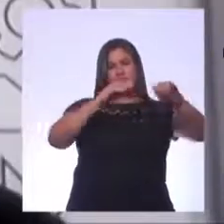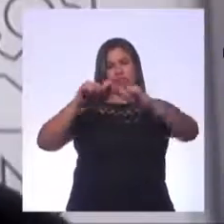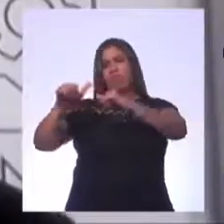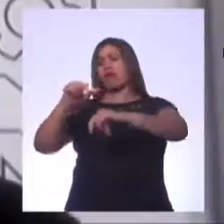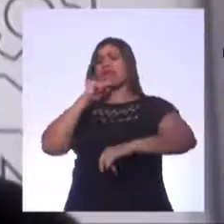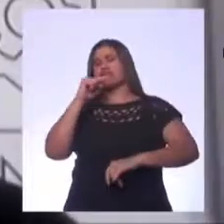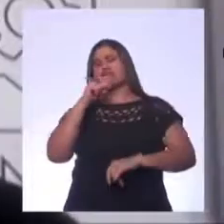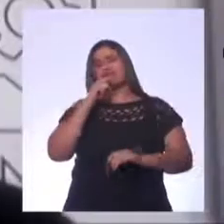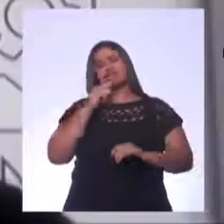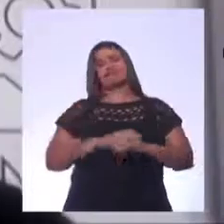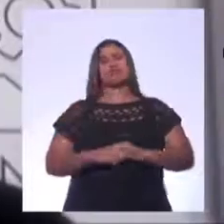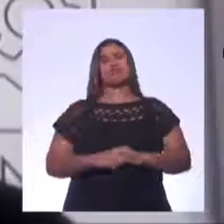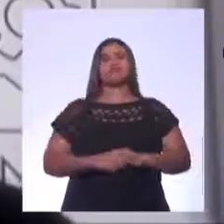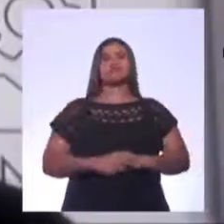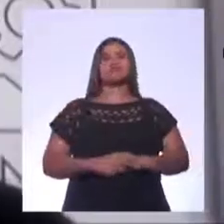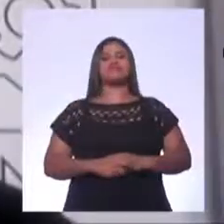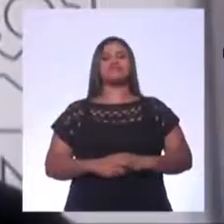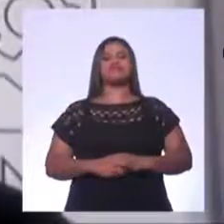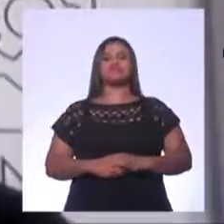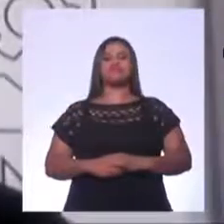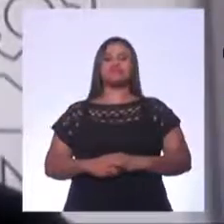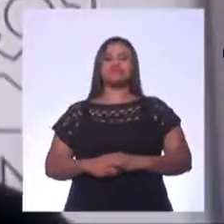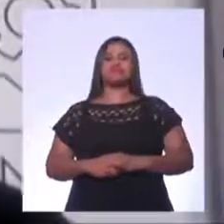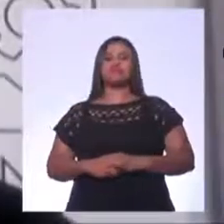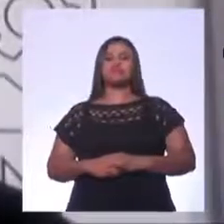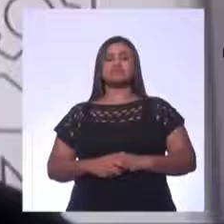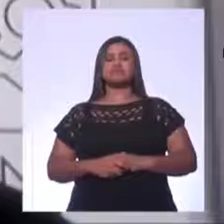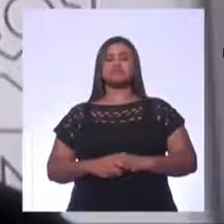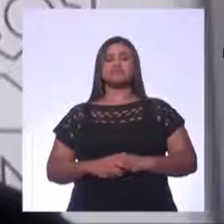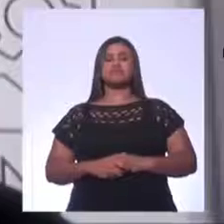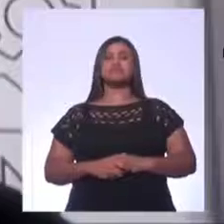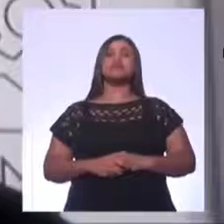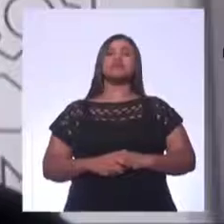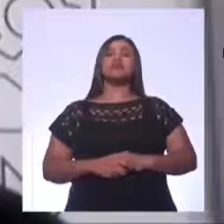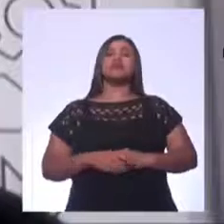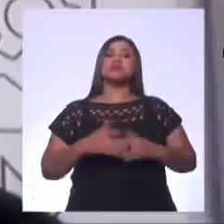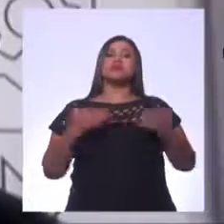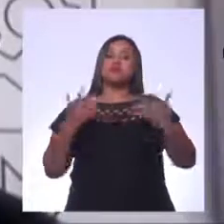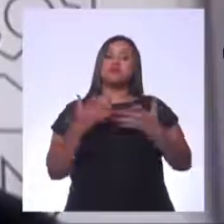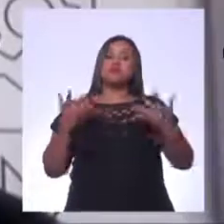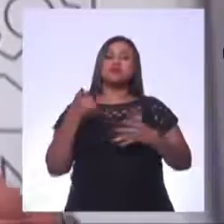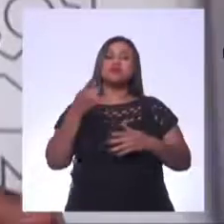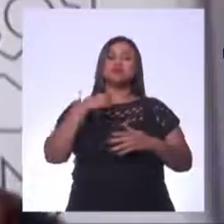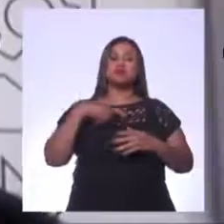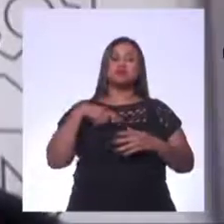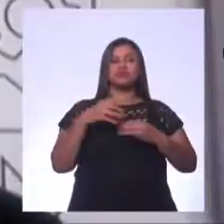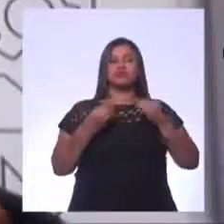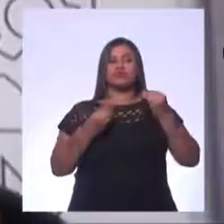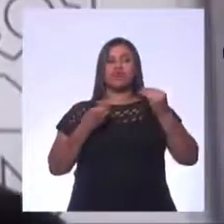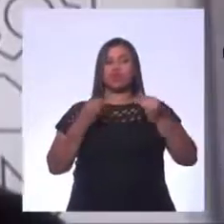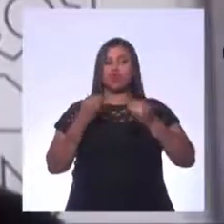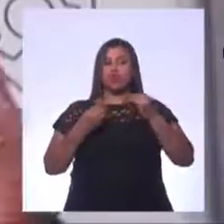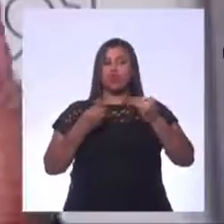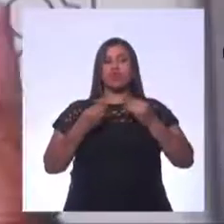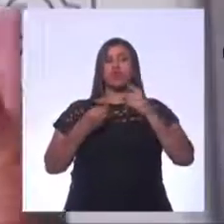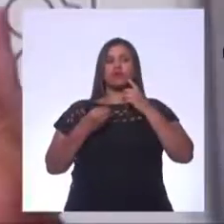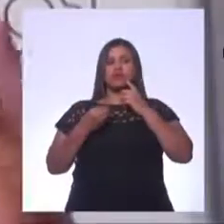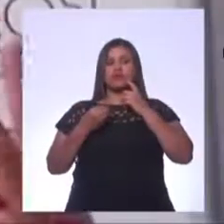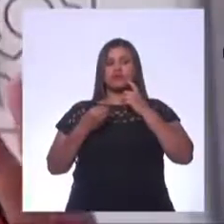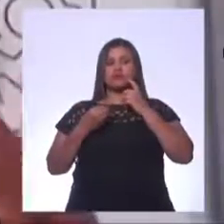assim. Nós vamos chegar aqui, né, naquele momento em que a gente vai para a